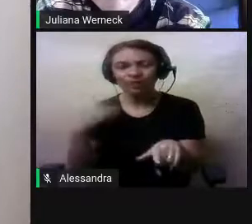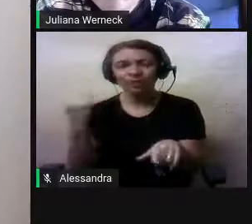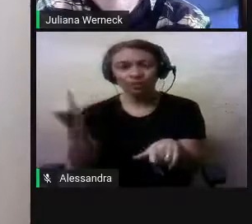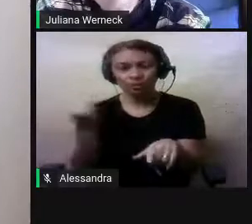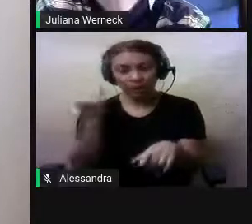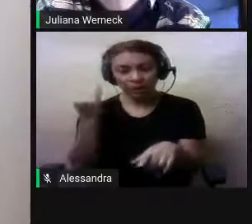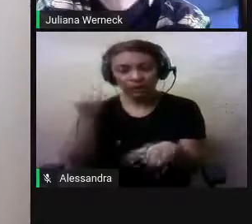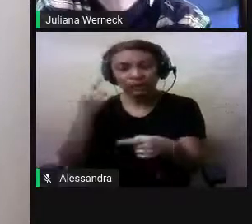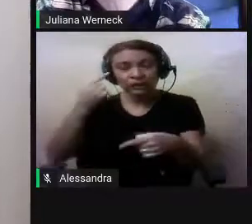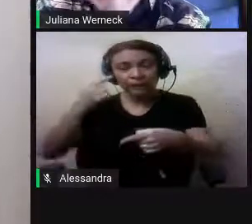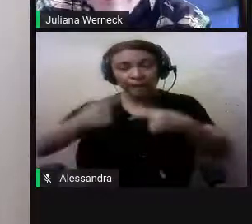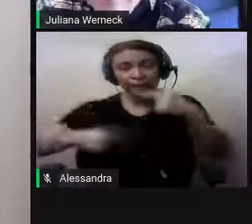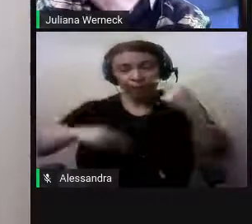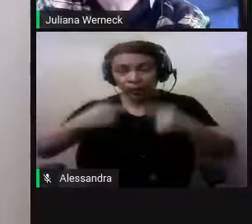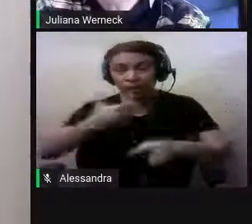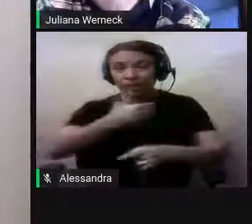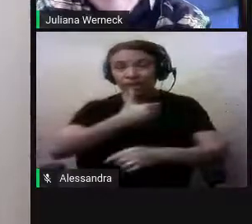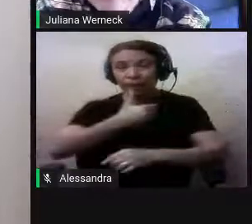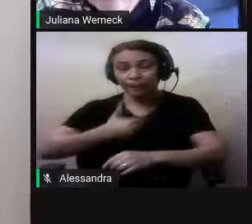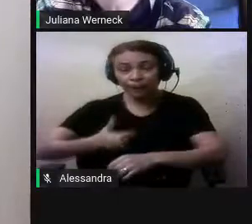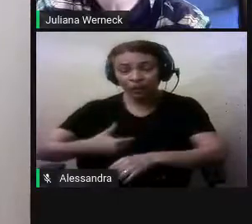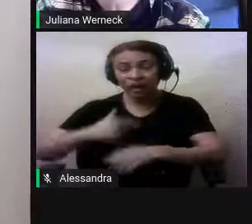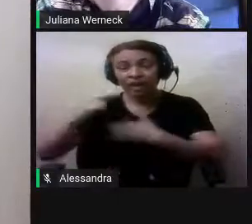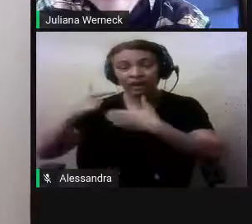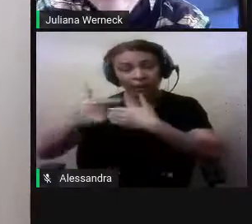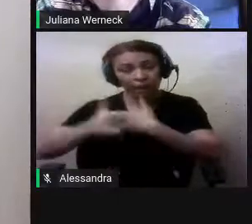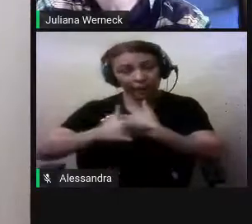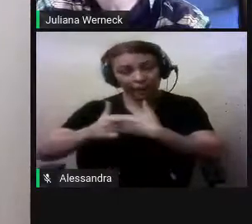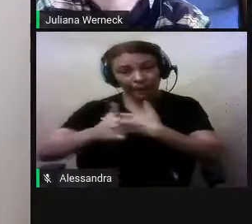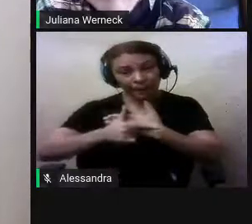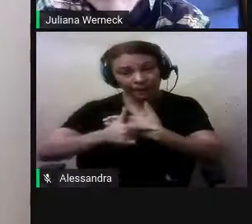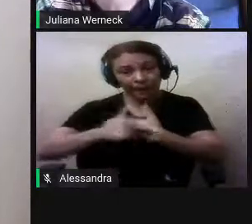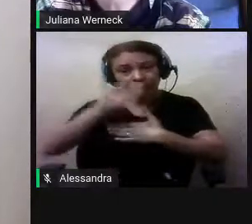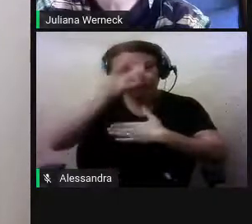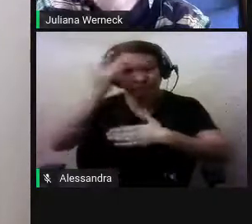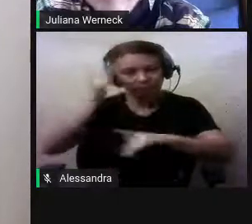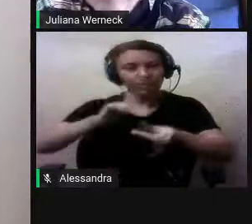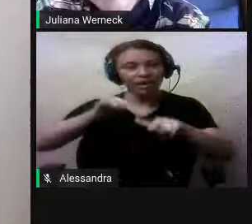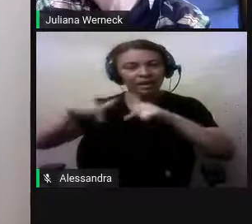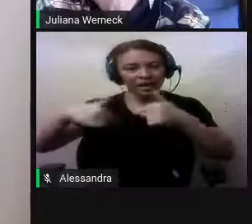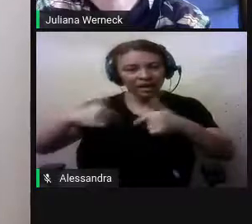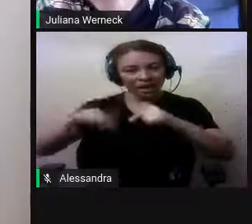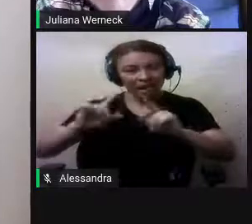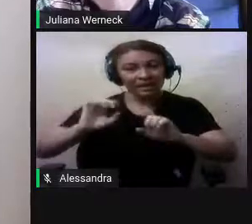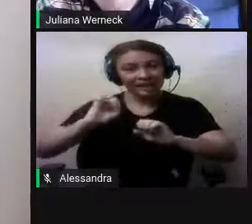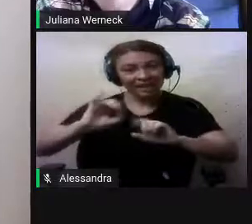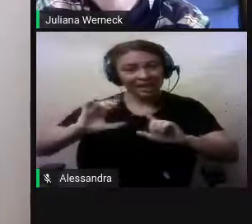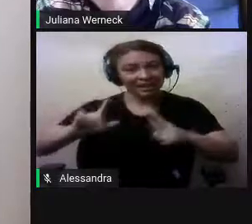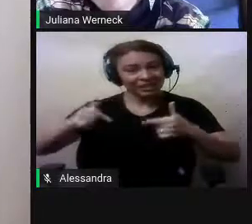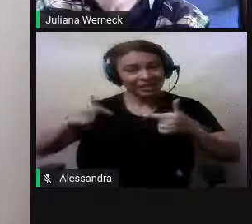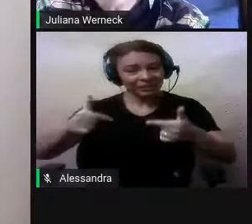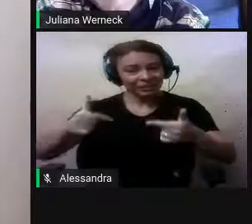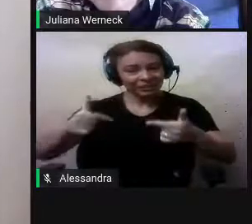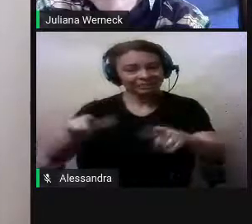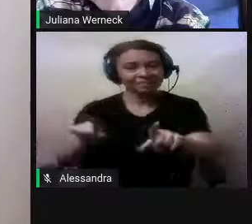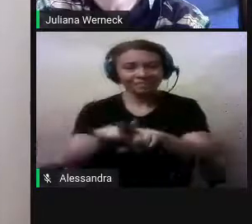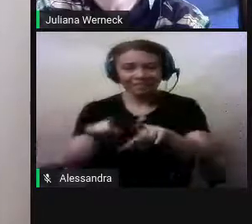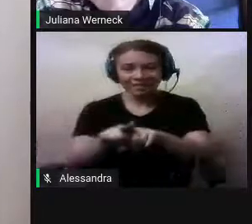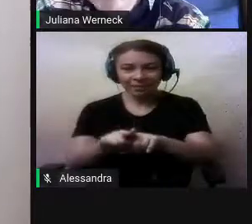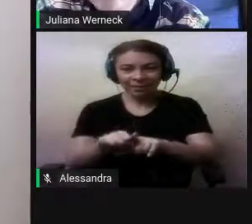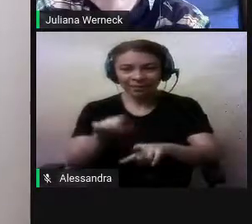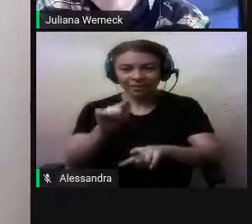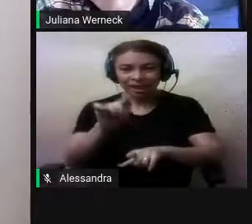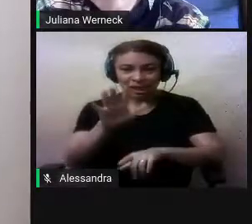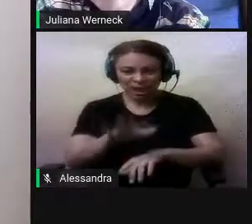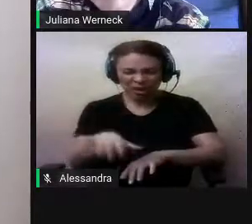políticas públicas e tem o papel das pessoas que trabalham também, se elas vão atrás. Quando geralmente eu não conto